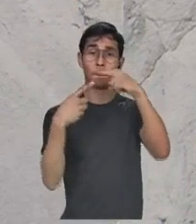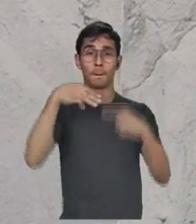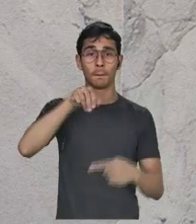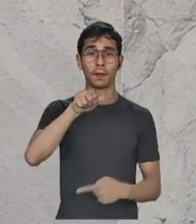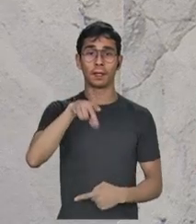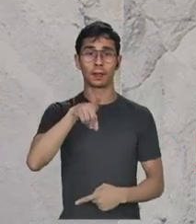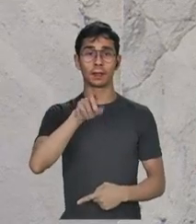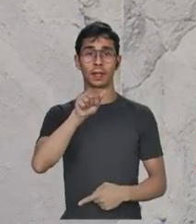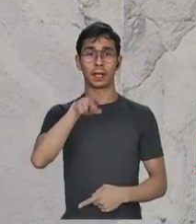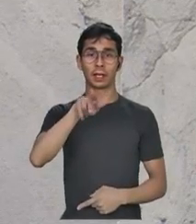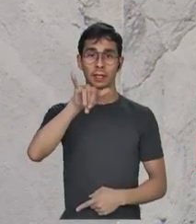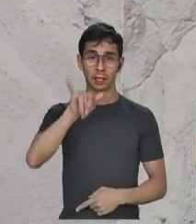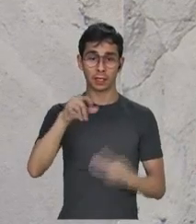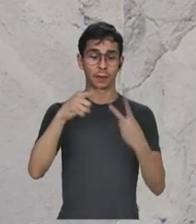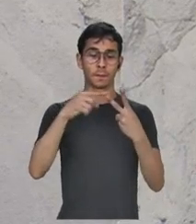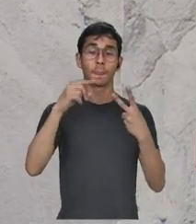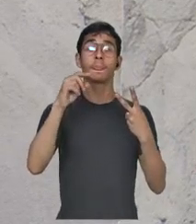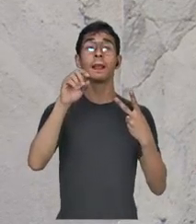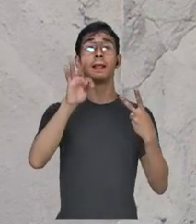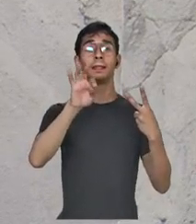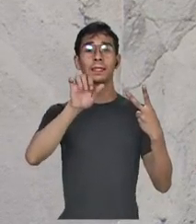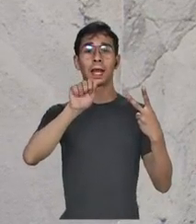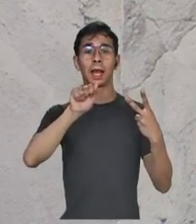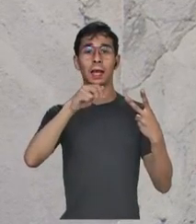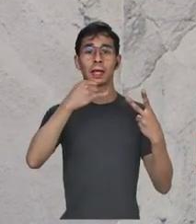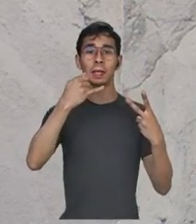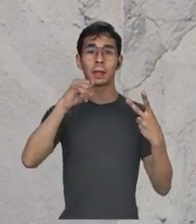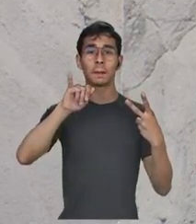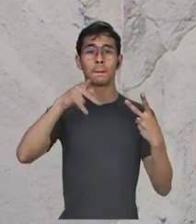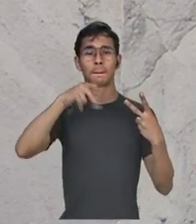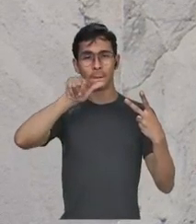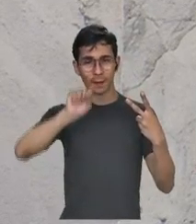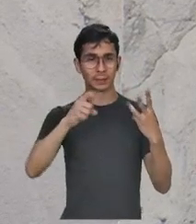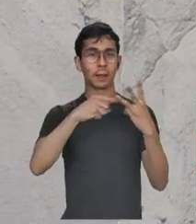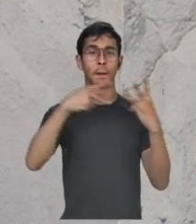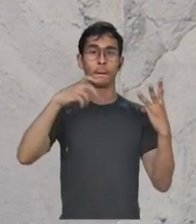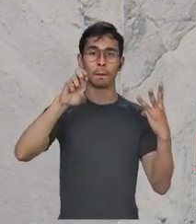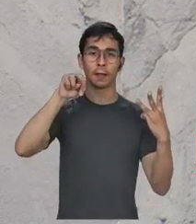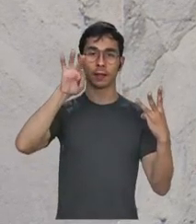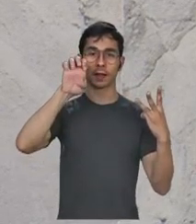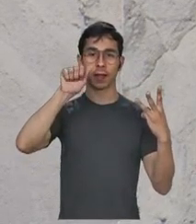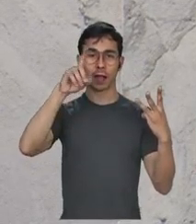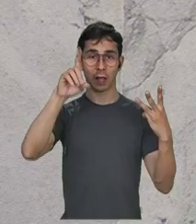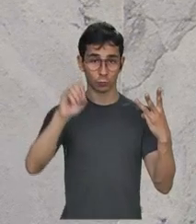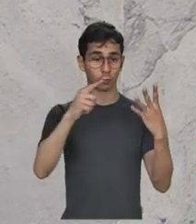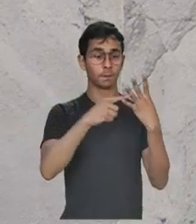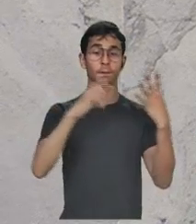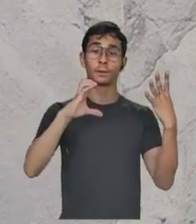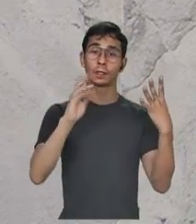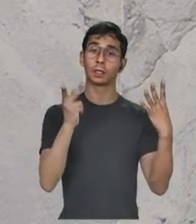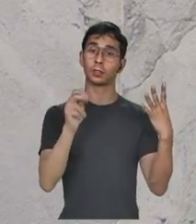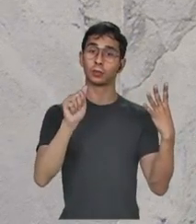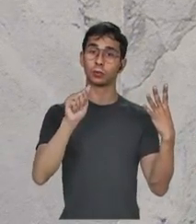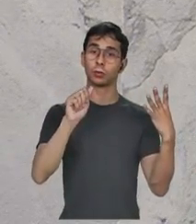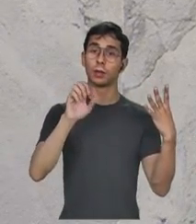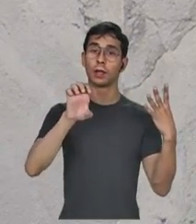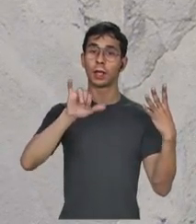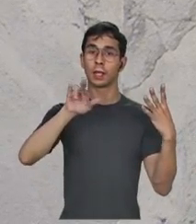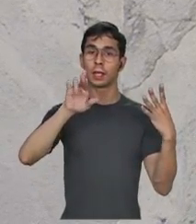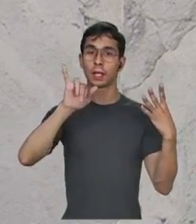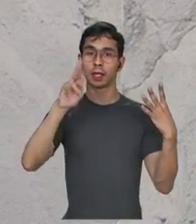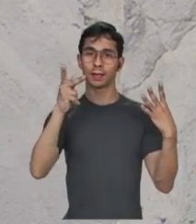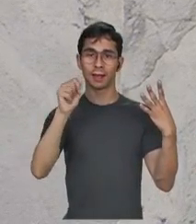hospital da rede taipas o hospital penteado e hospital cachoeirinha que os hospitais estaduais estão numa situação